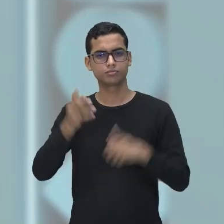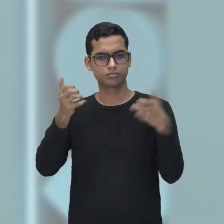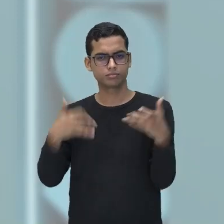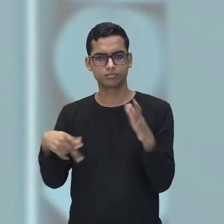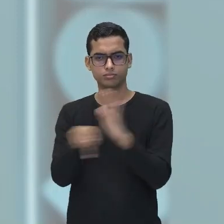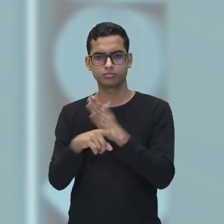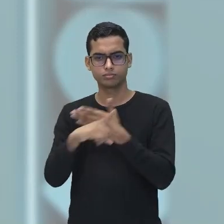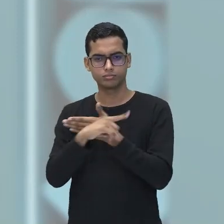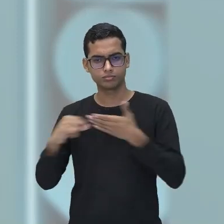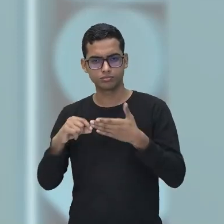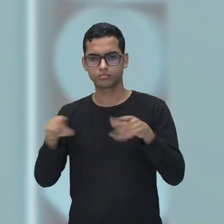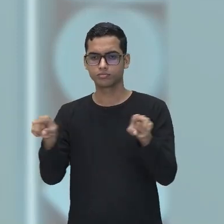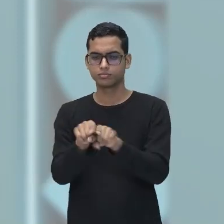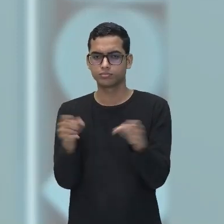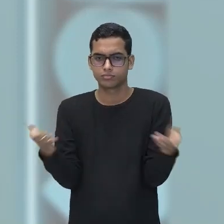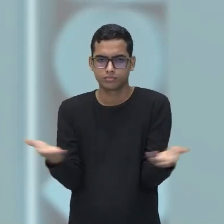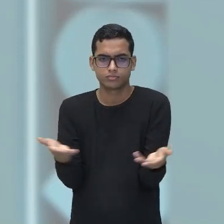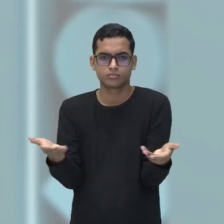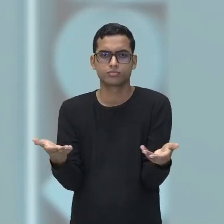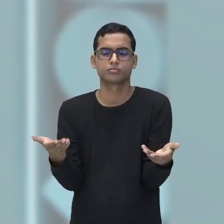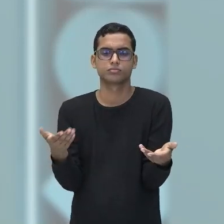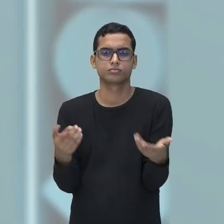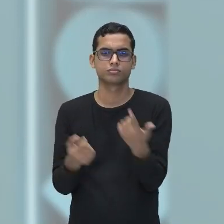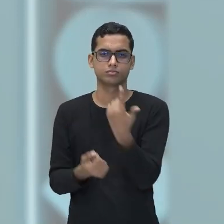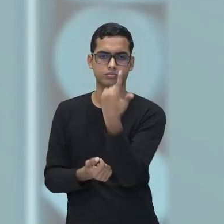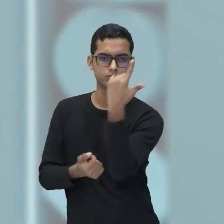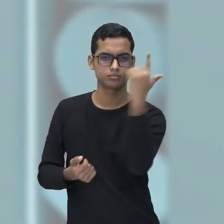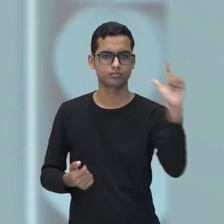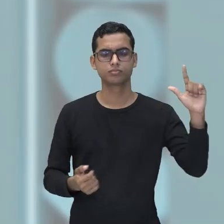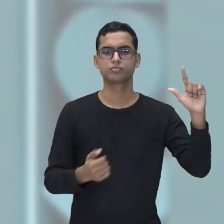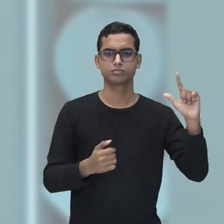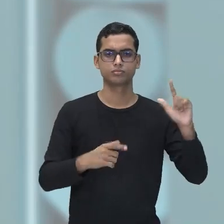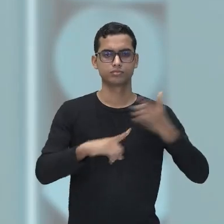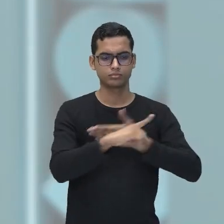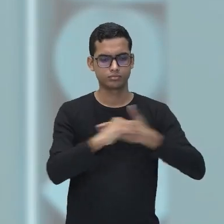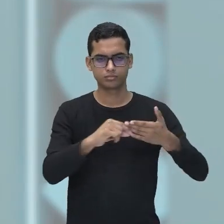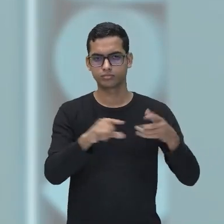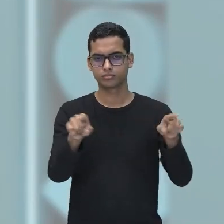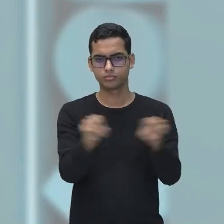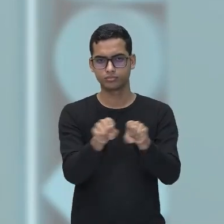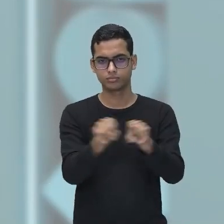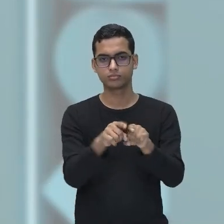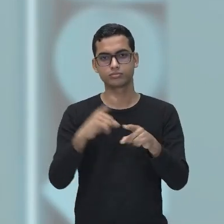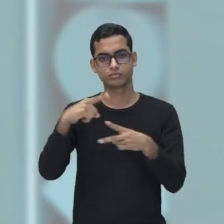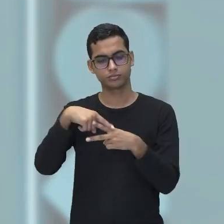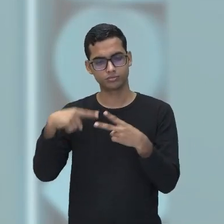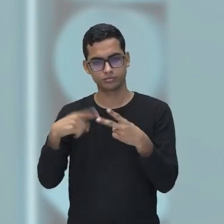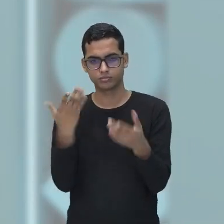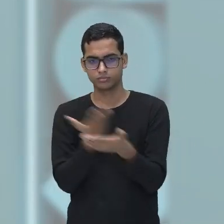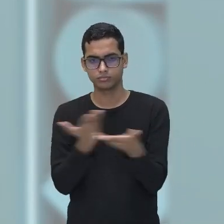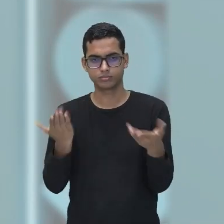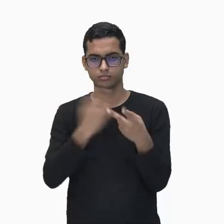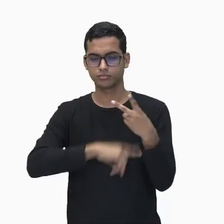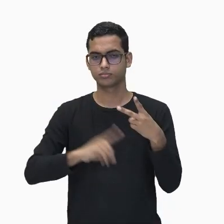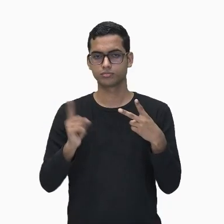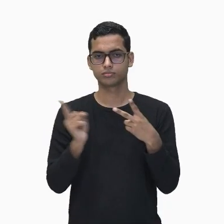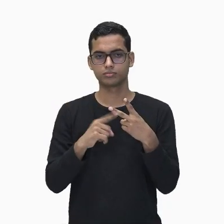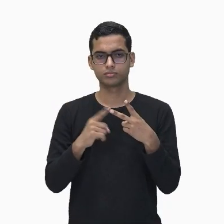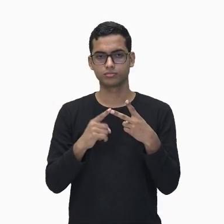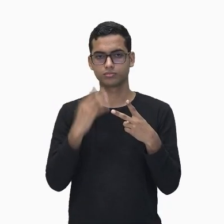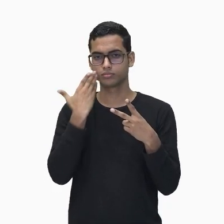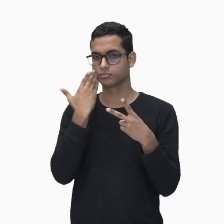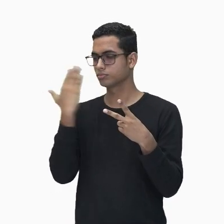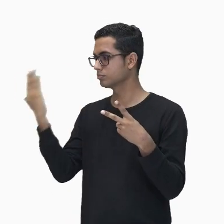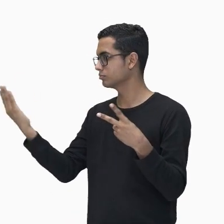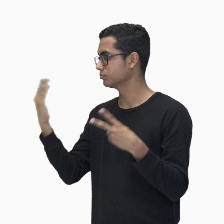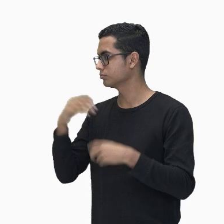autor. Agora, vamos abordar uma outra escritora, porque eu falei que seriam dois nesta aula. A outra que nós